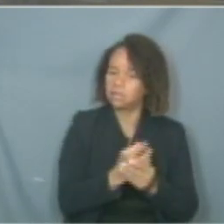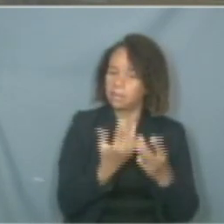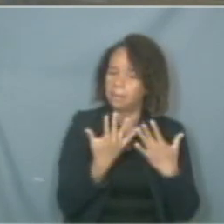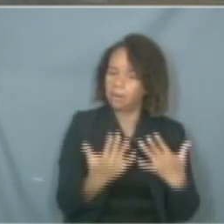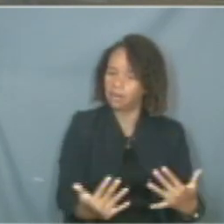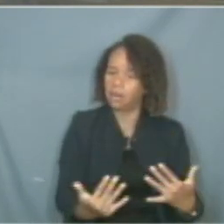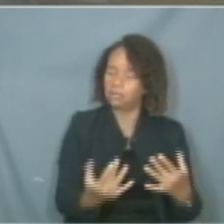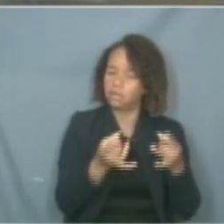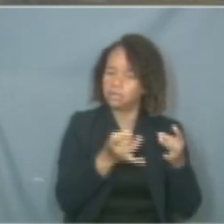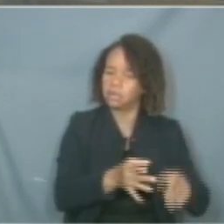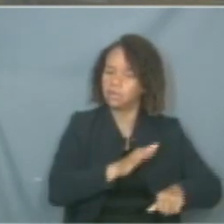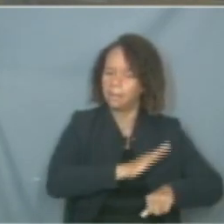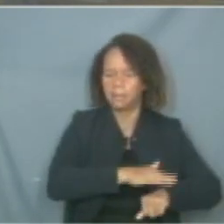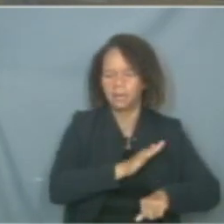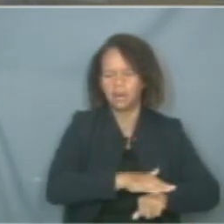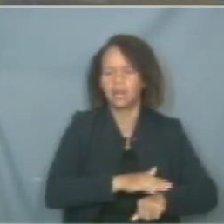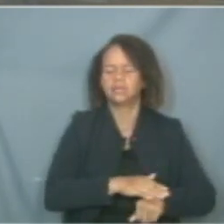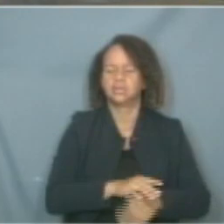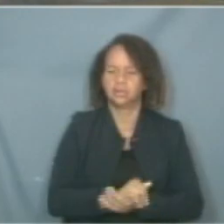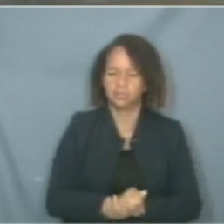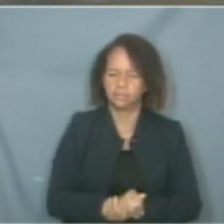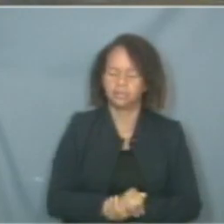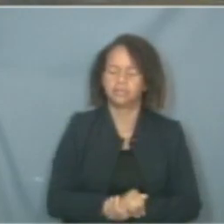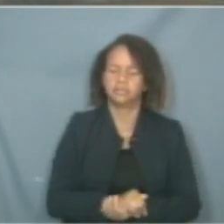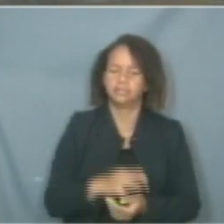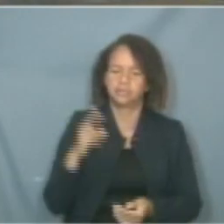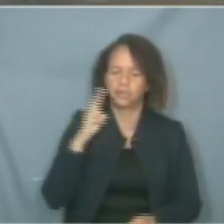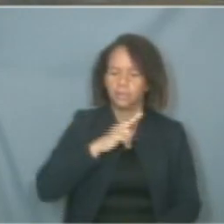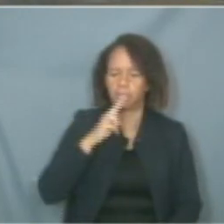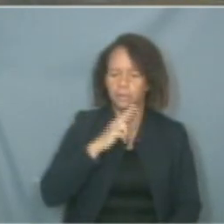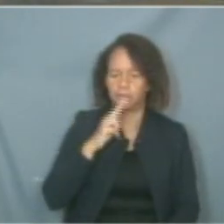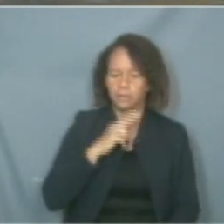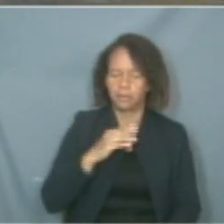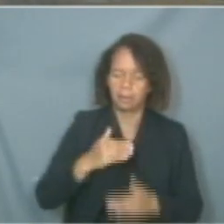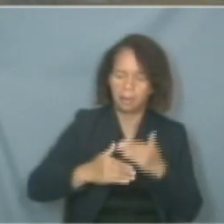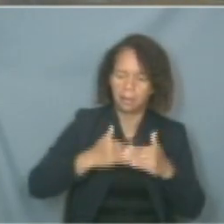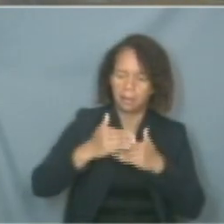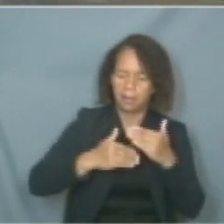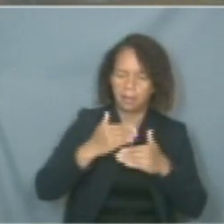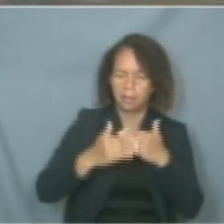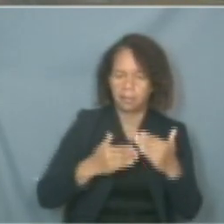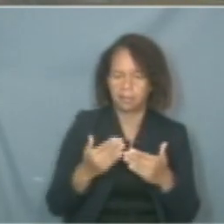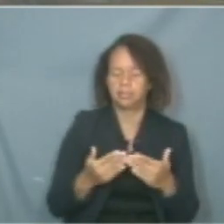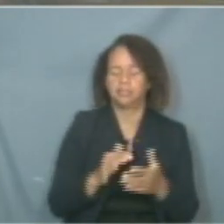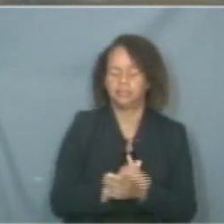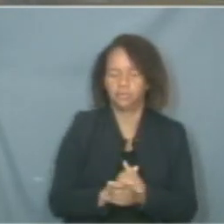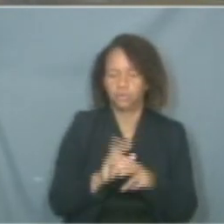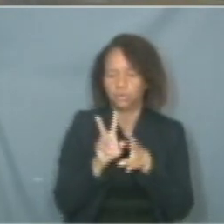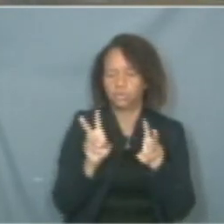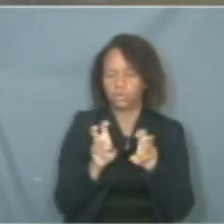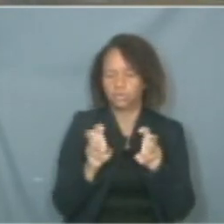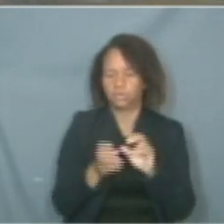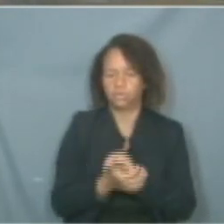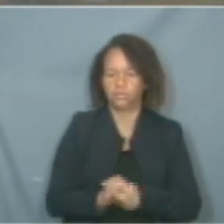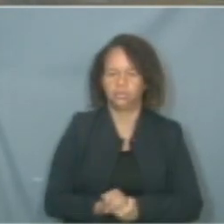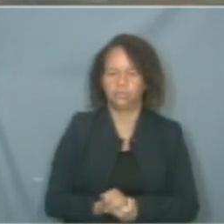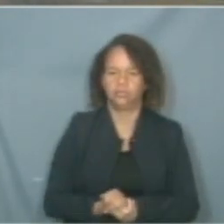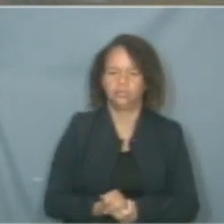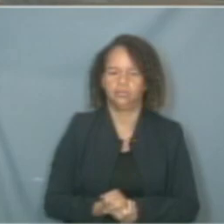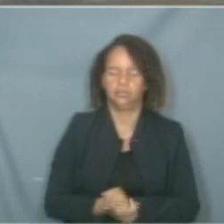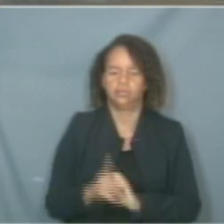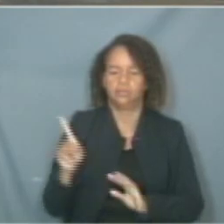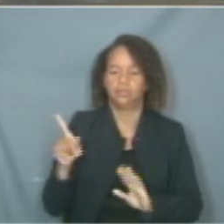a gente dispensou o prazo para poder agilizar a tramitação da matéria. E